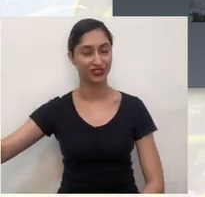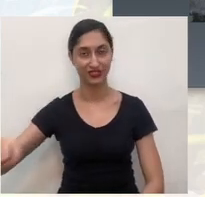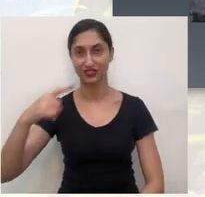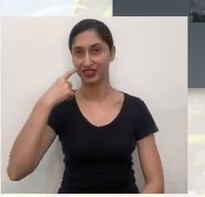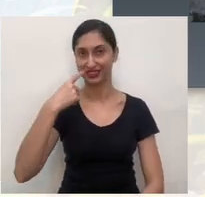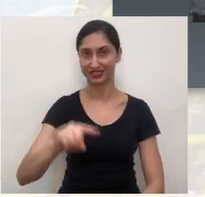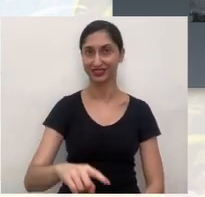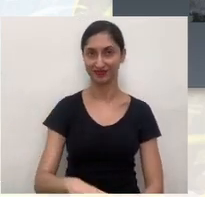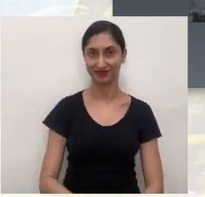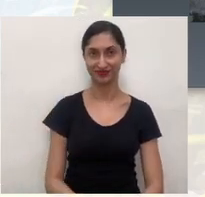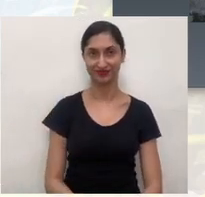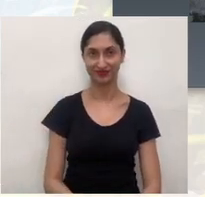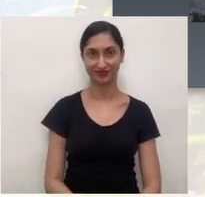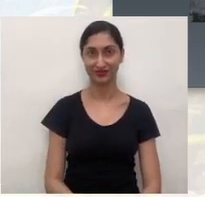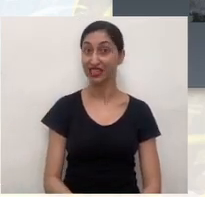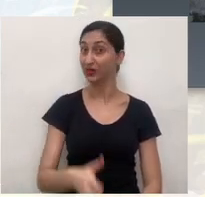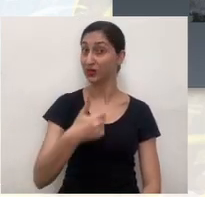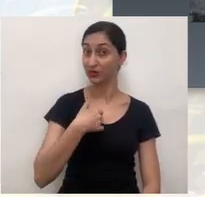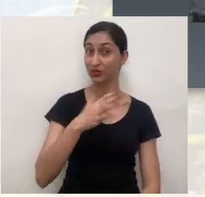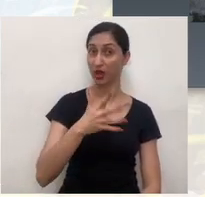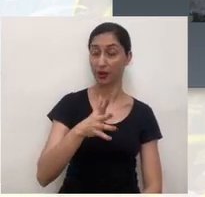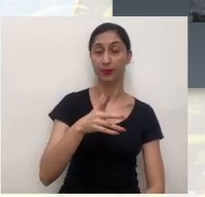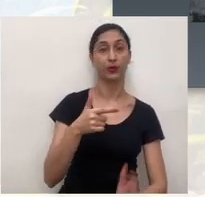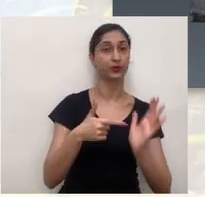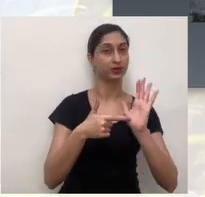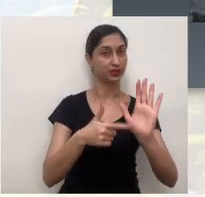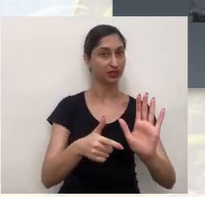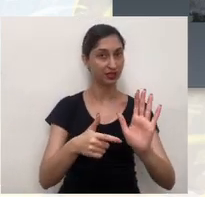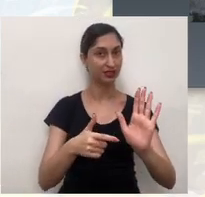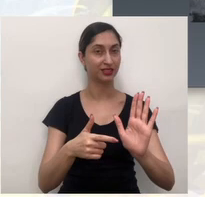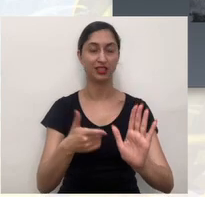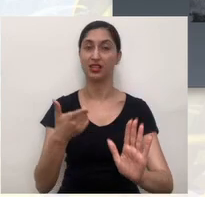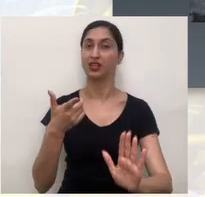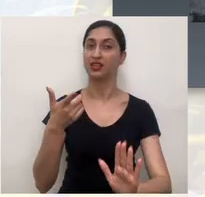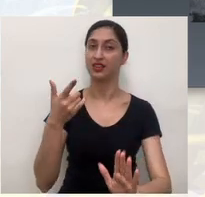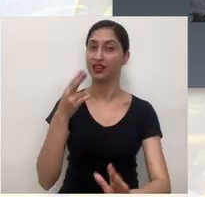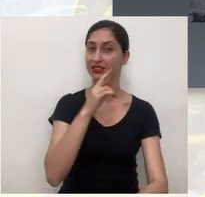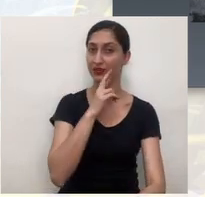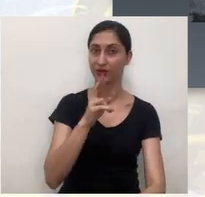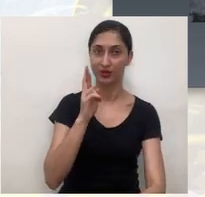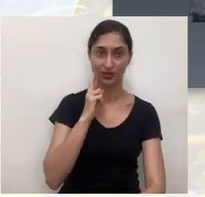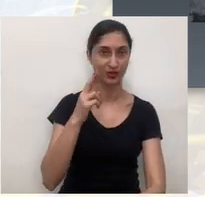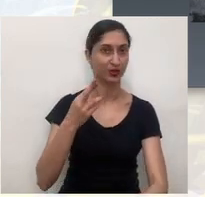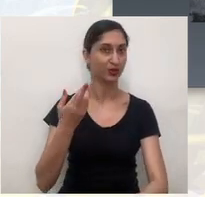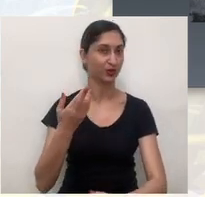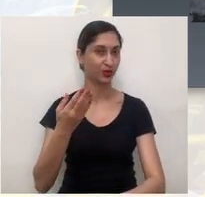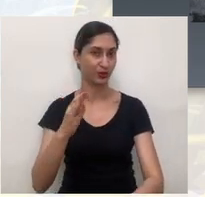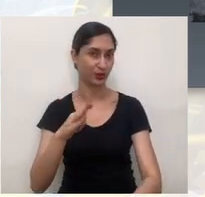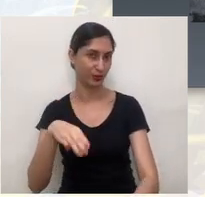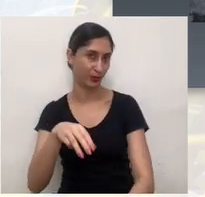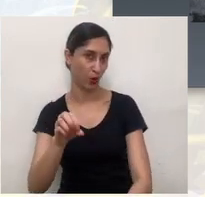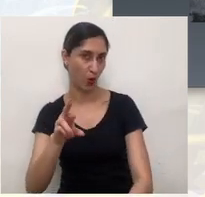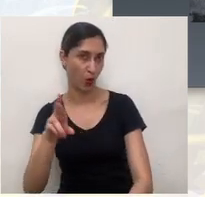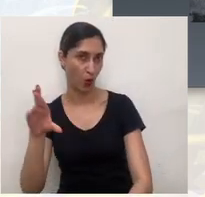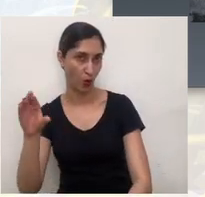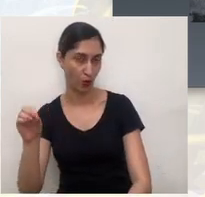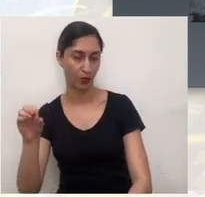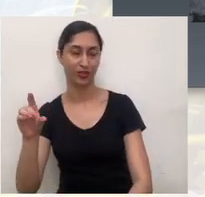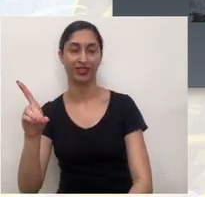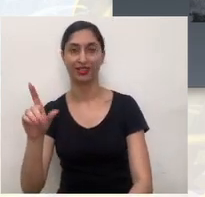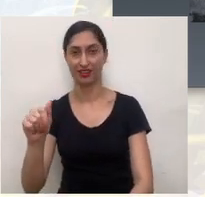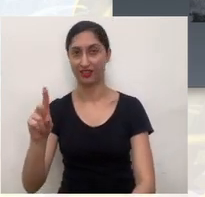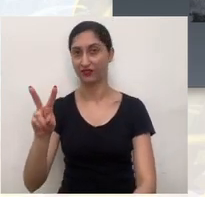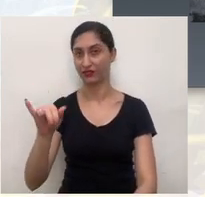que eu mostrei no restaurante do Morro da Viúva, que tem alguns anos depois desse aqui.